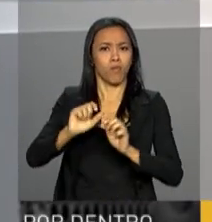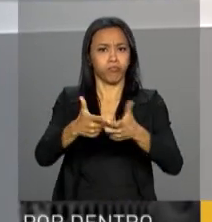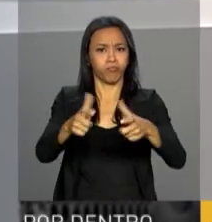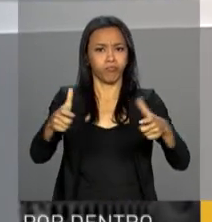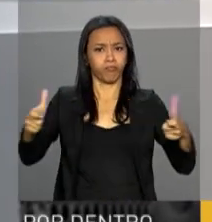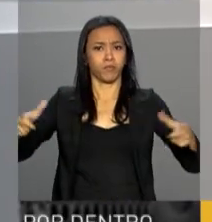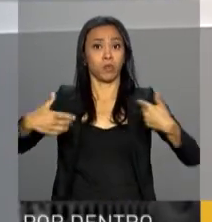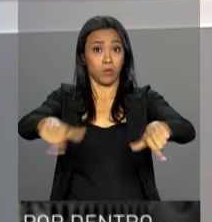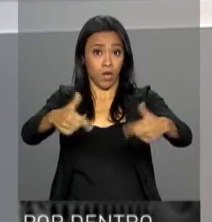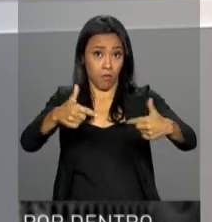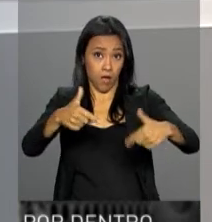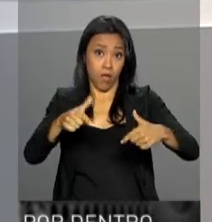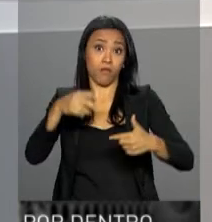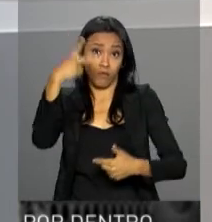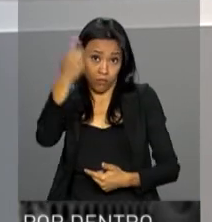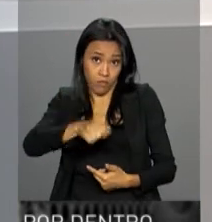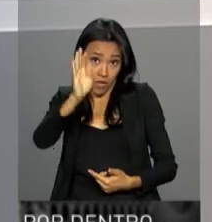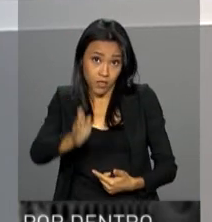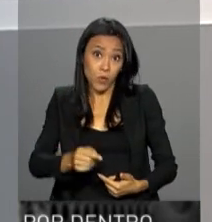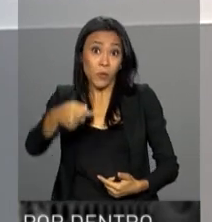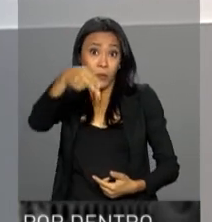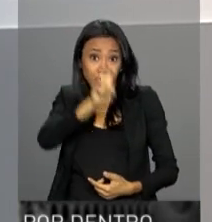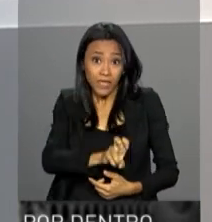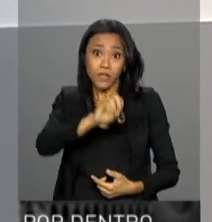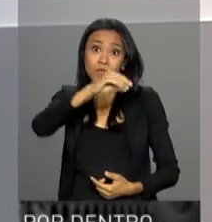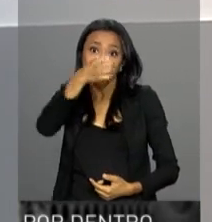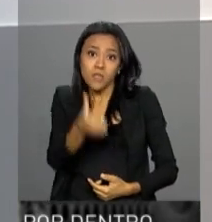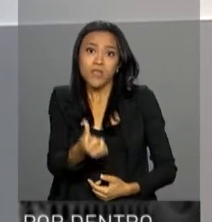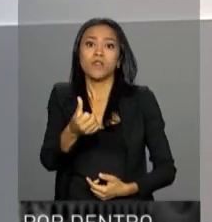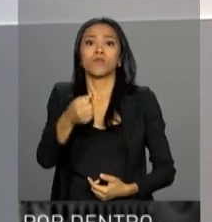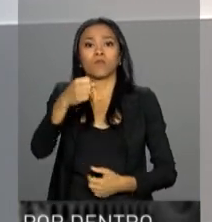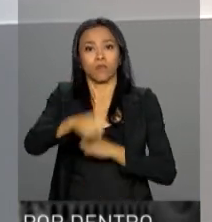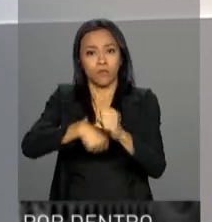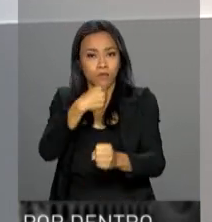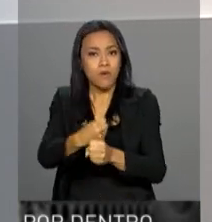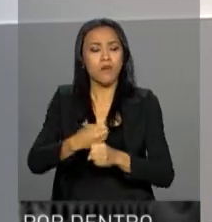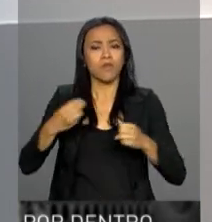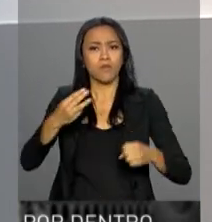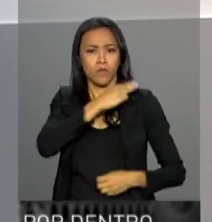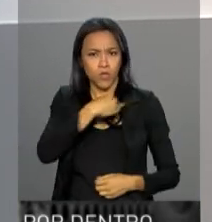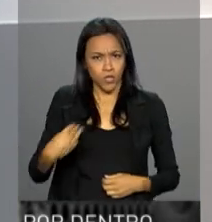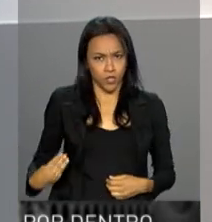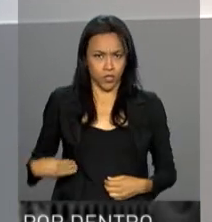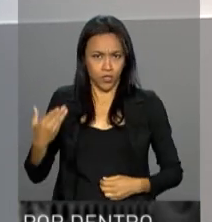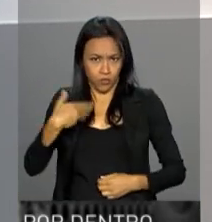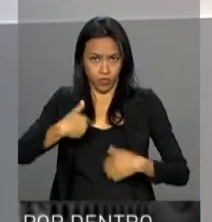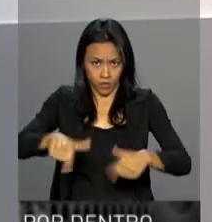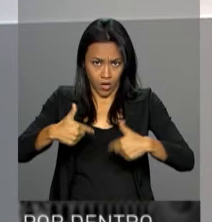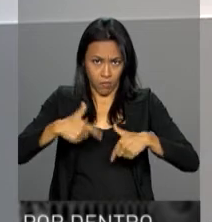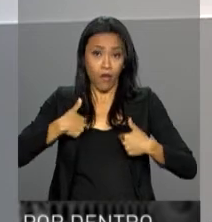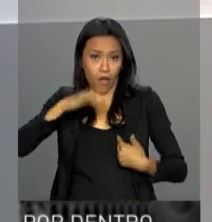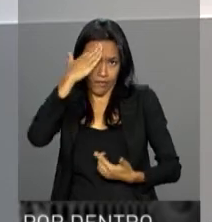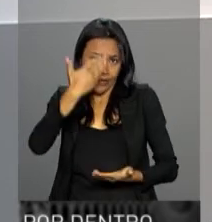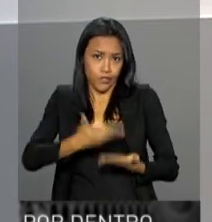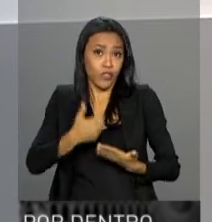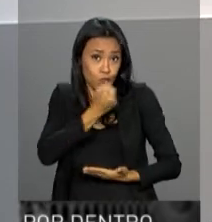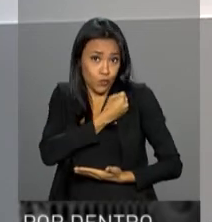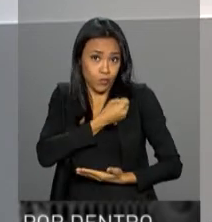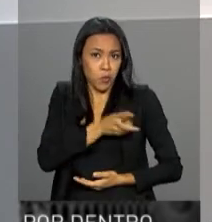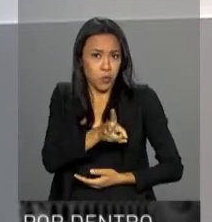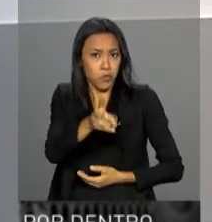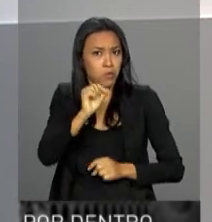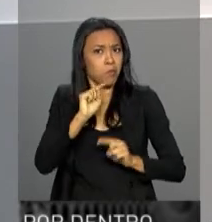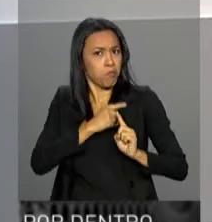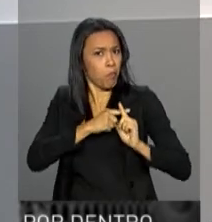no país o quinto consecutivo e o sexto do ano o ministro do trabalho ronaldo nogueira acredita que os números continuaram